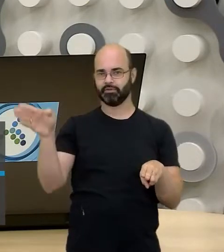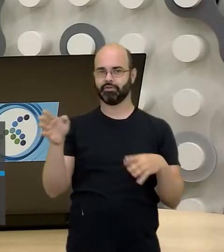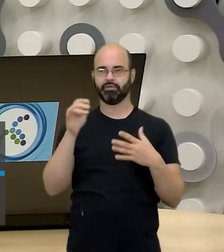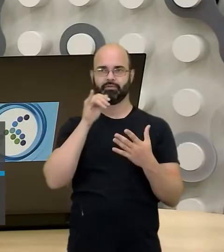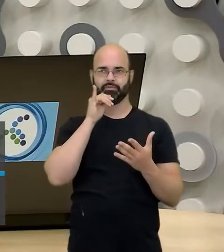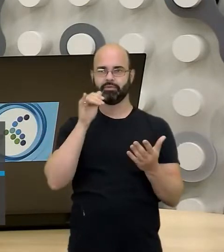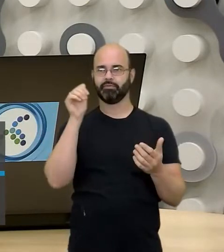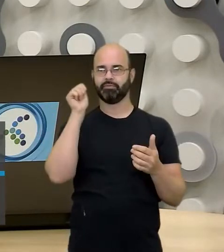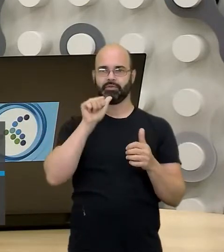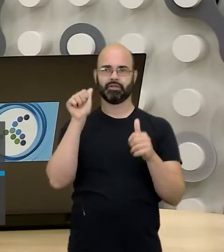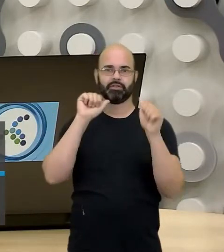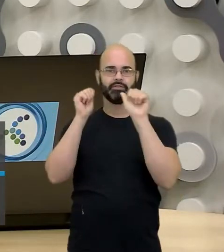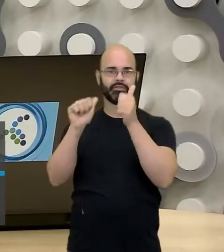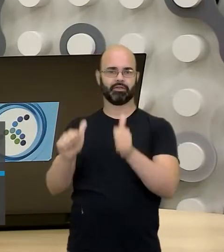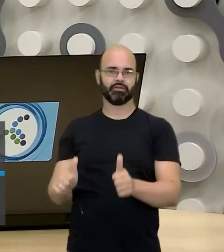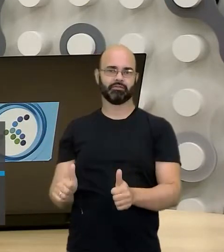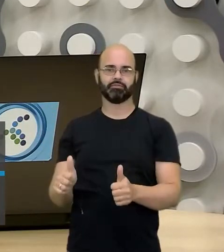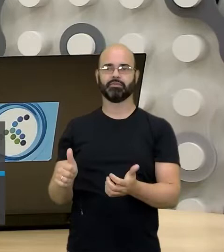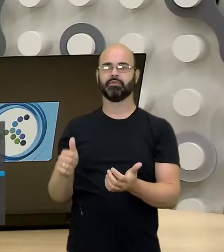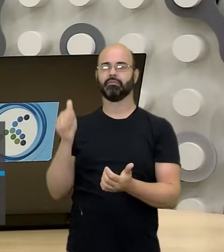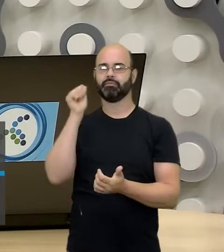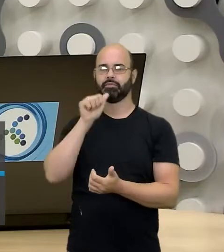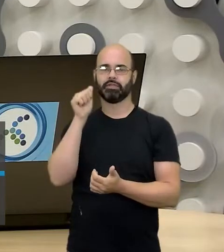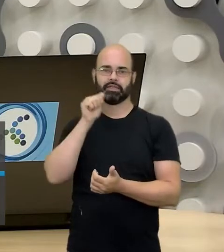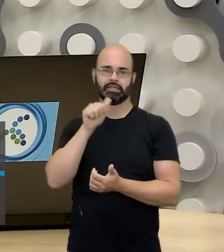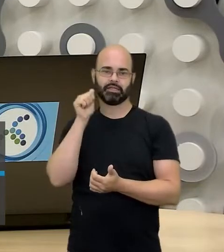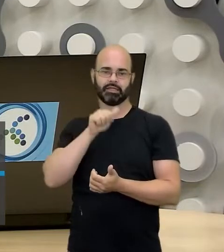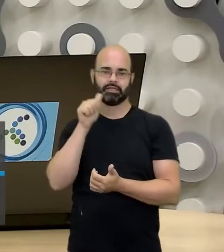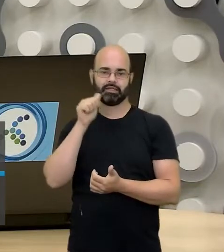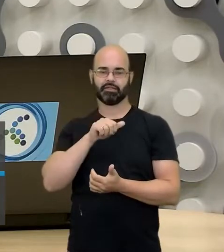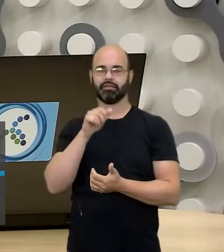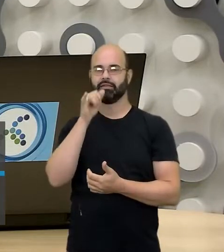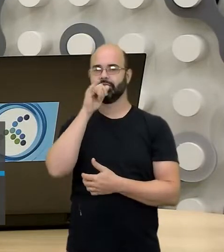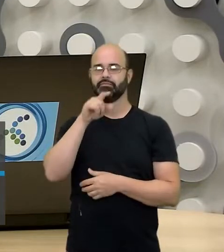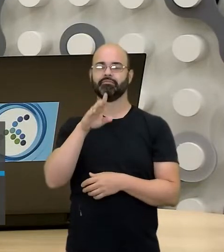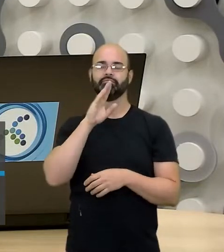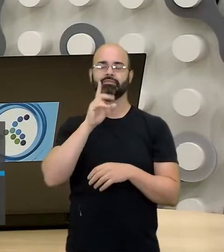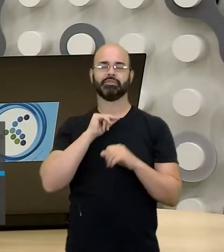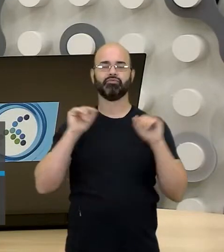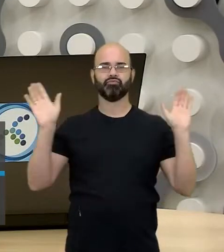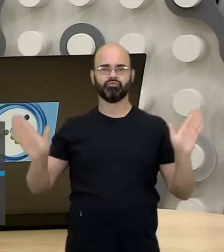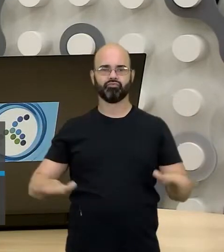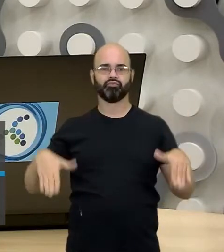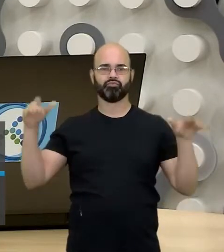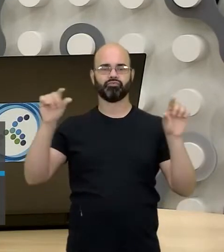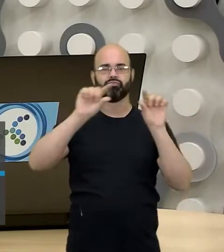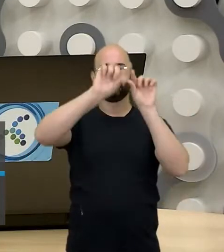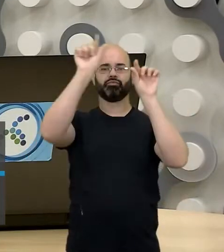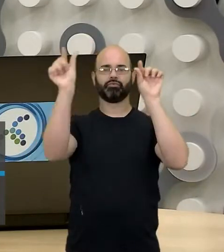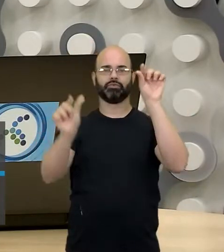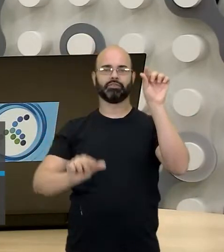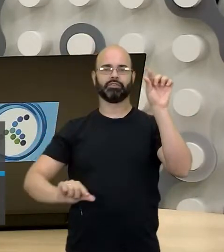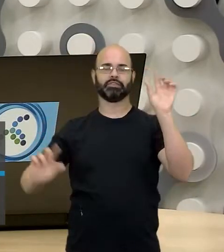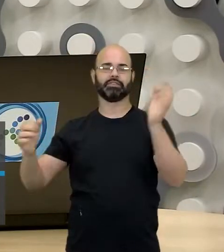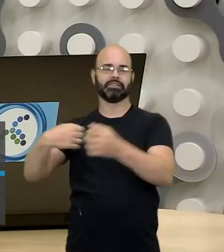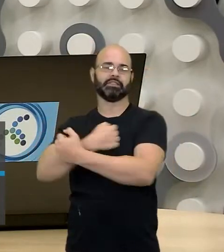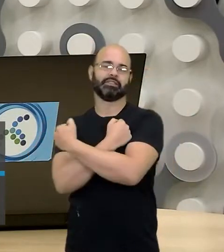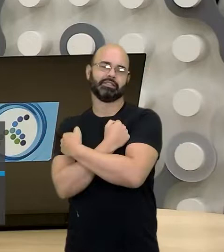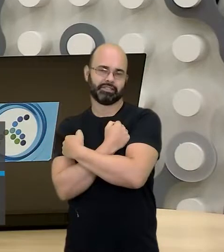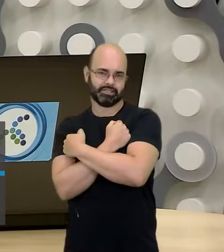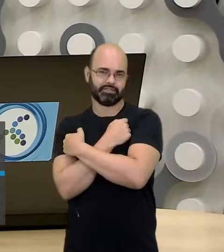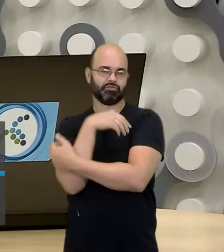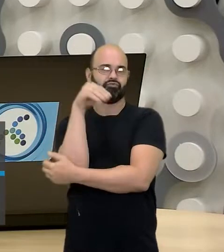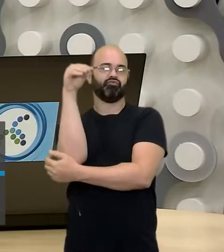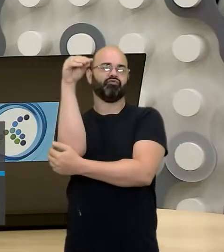uma moça abraçada com um cisne. Se você conhece o mito, você já sabe que é Leda. Então, a